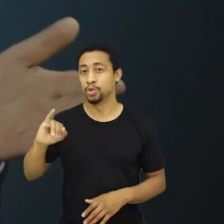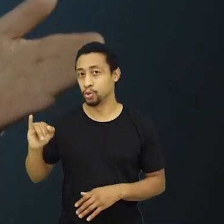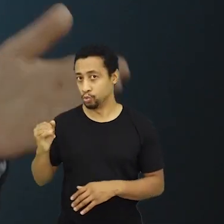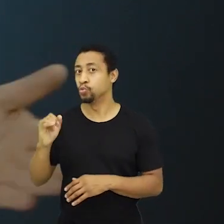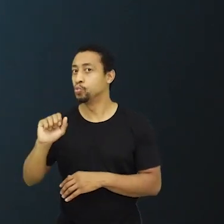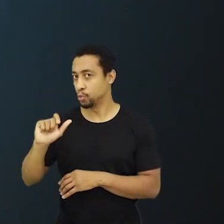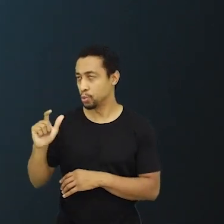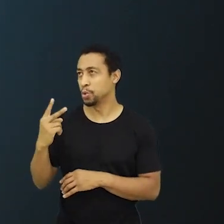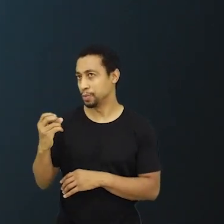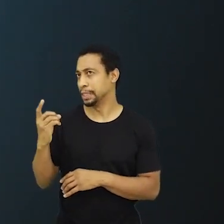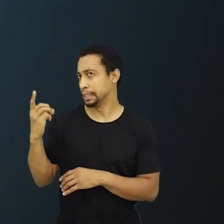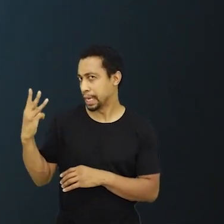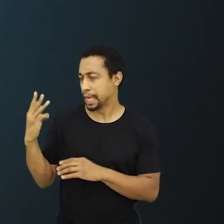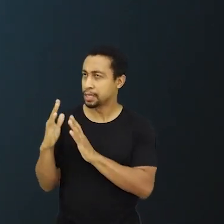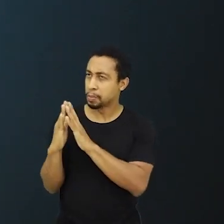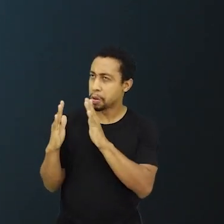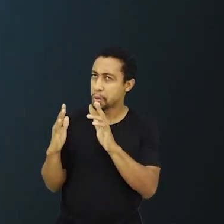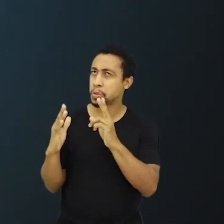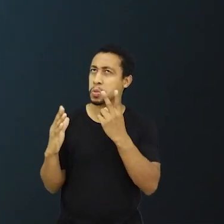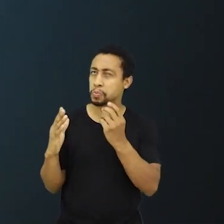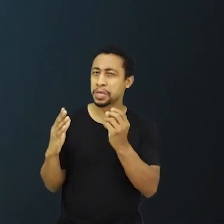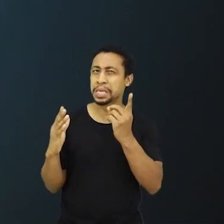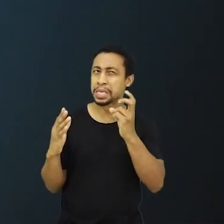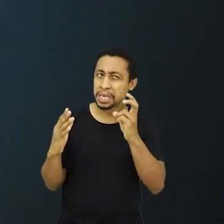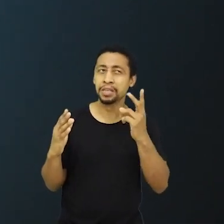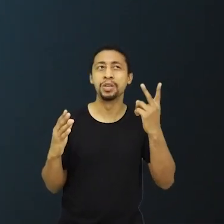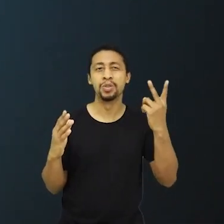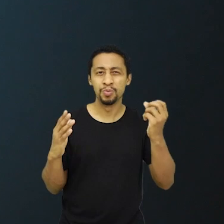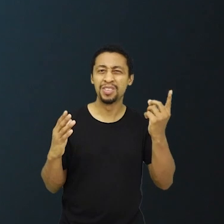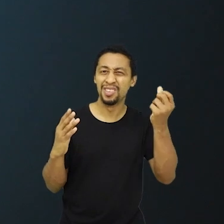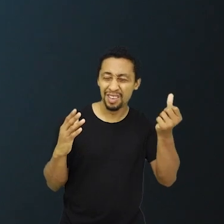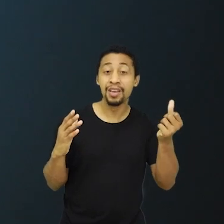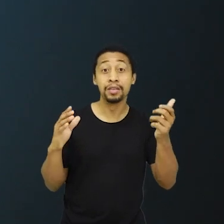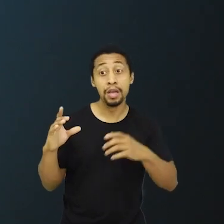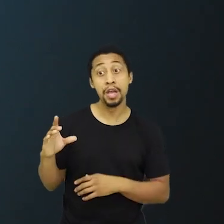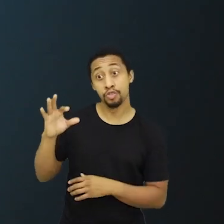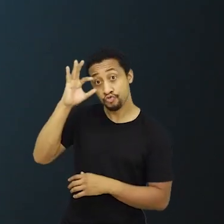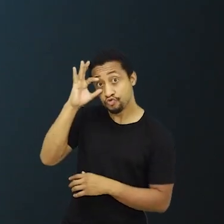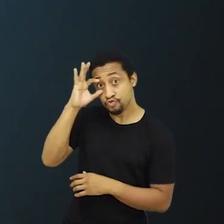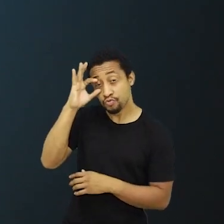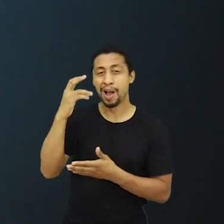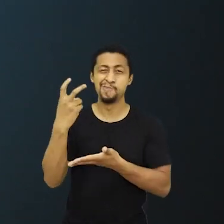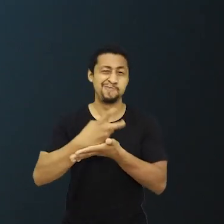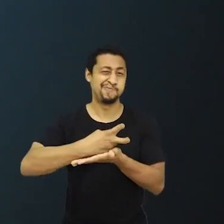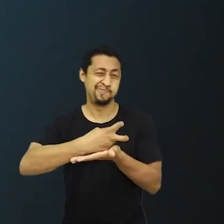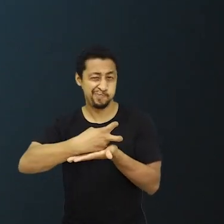então 2015, 16, todo o processo de impeachment da Dilma,